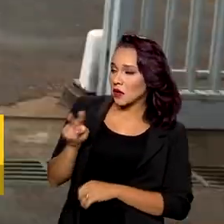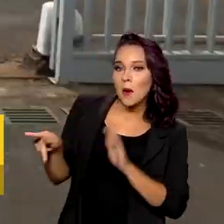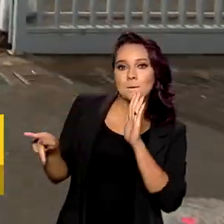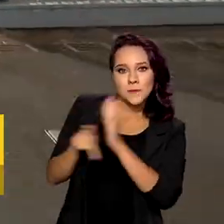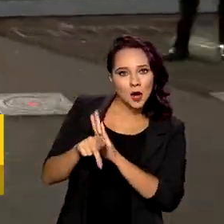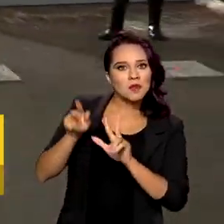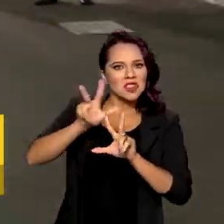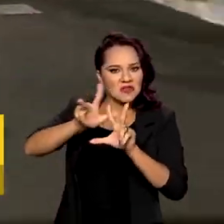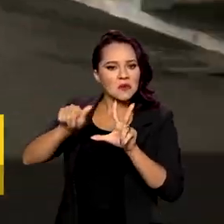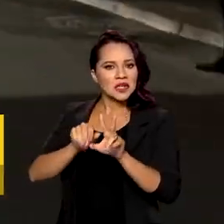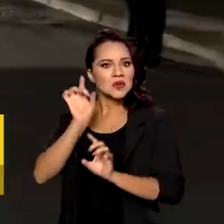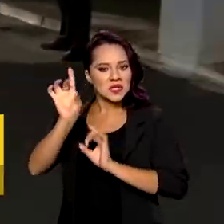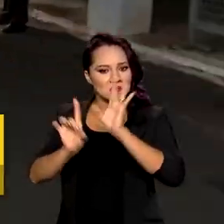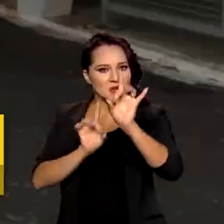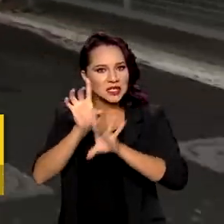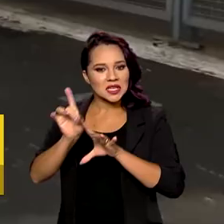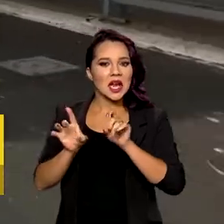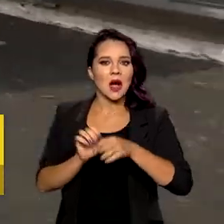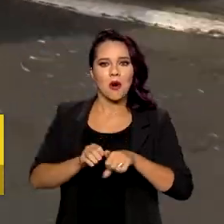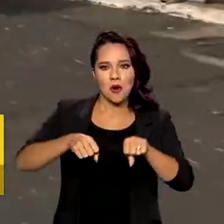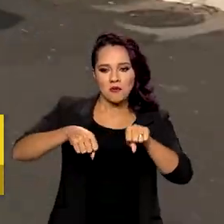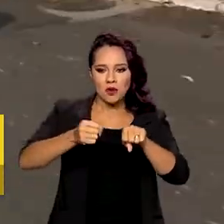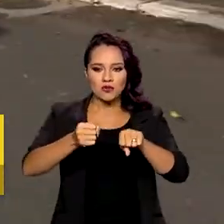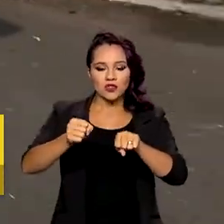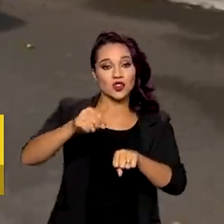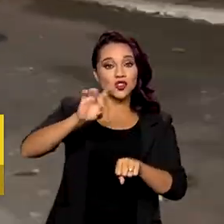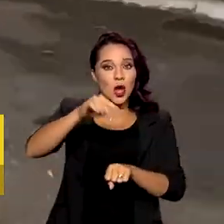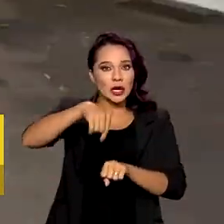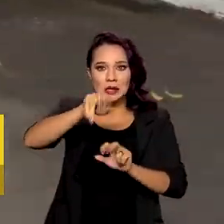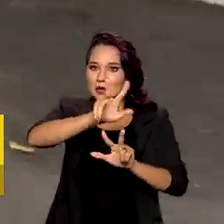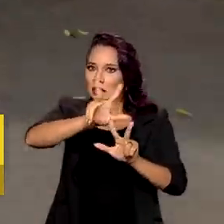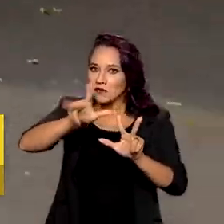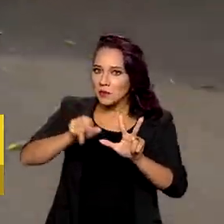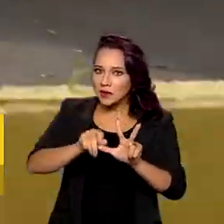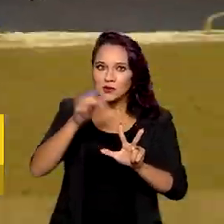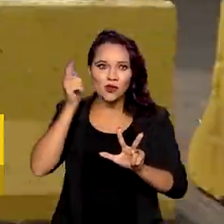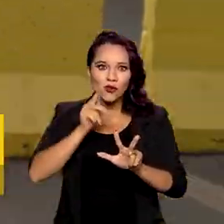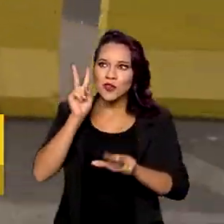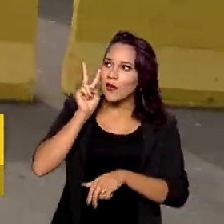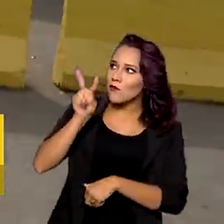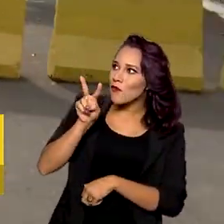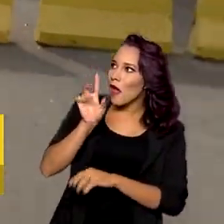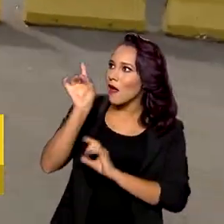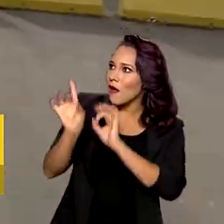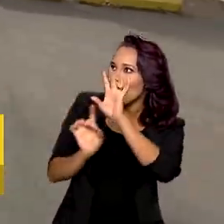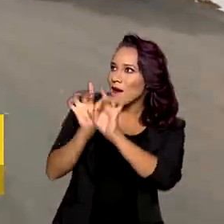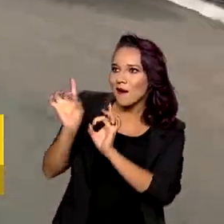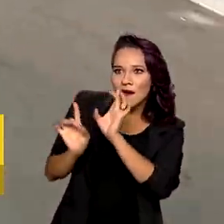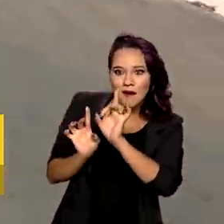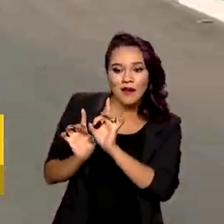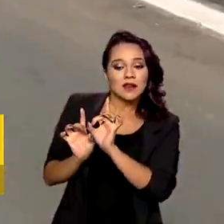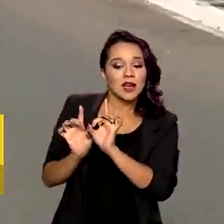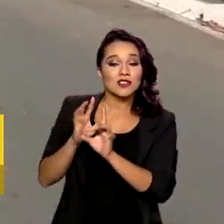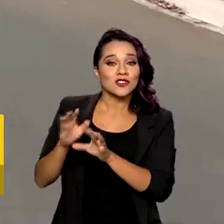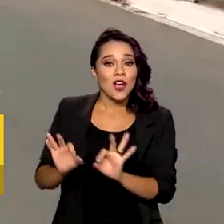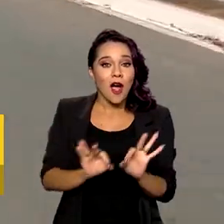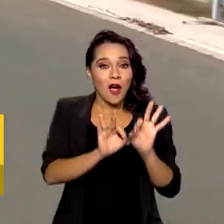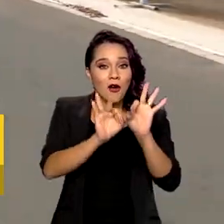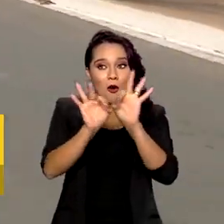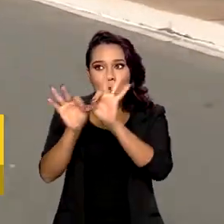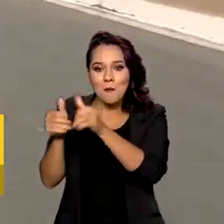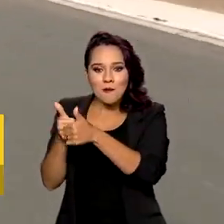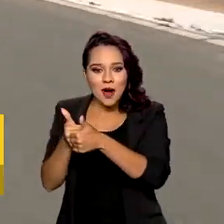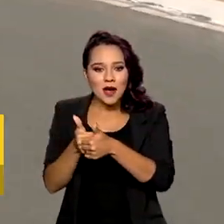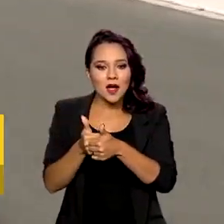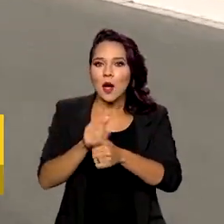da TV Brasil, do nosso Motolink. Só aqui na TV Brasil você tem acesso a essas imagens exclusivas. A gente acompanha aí